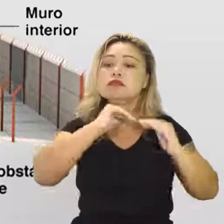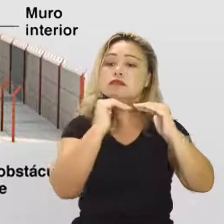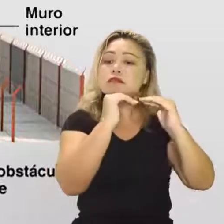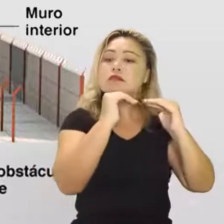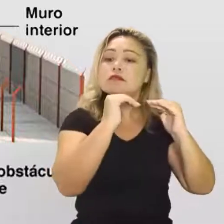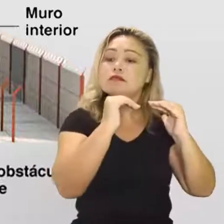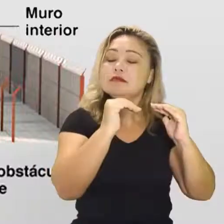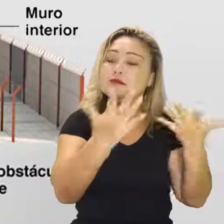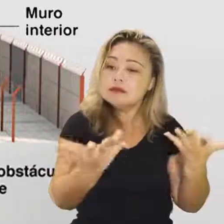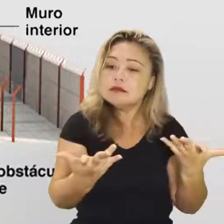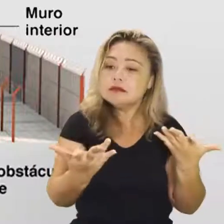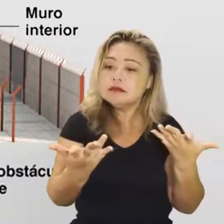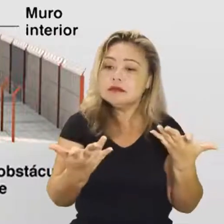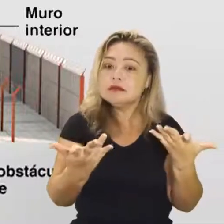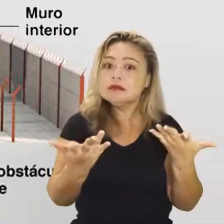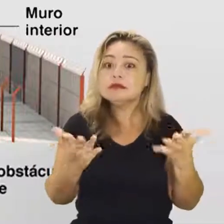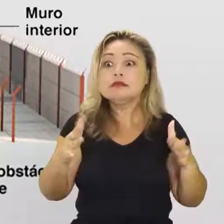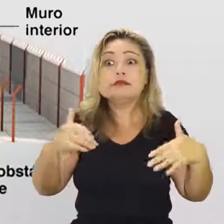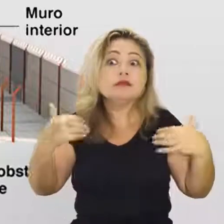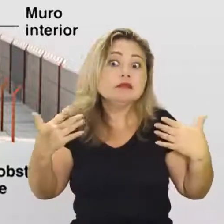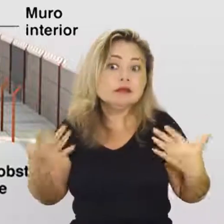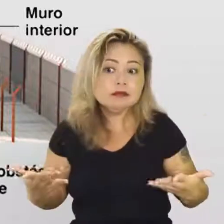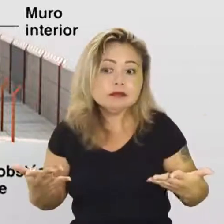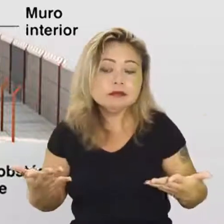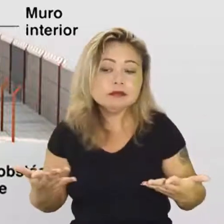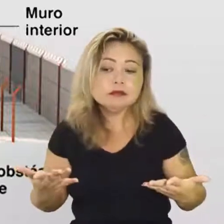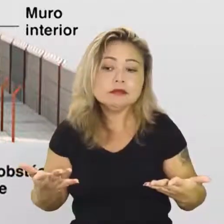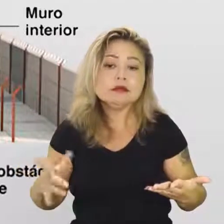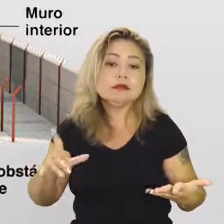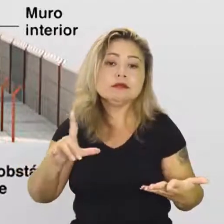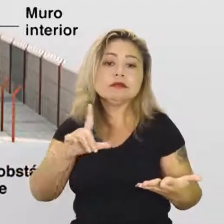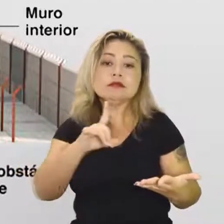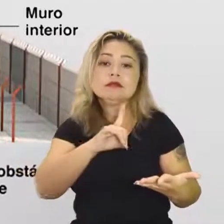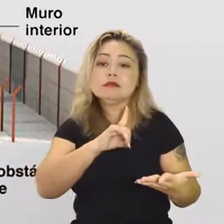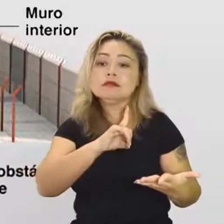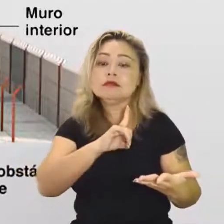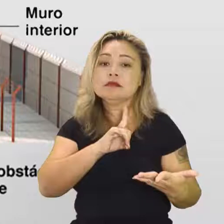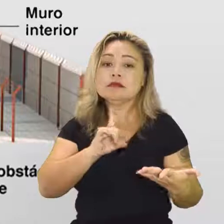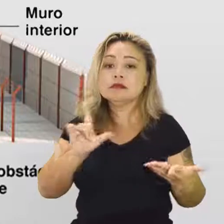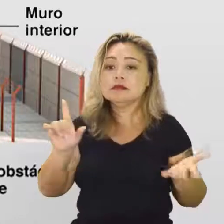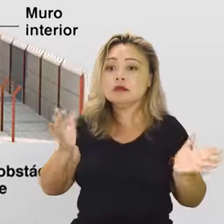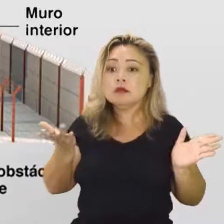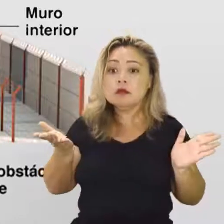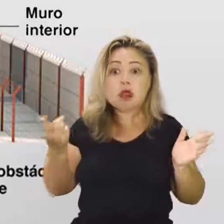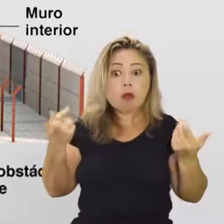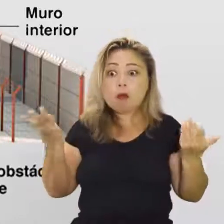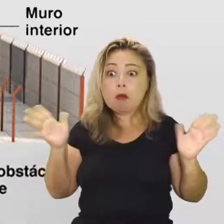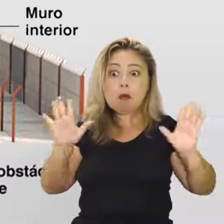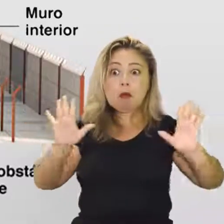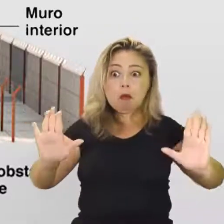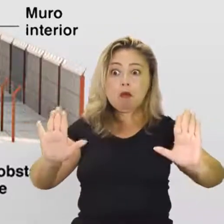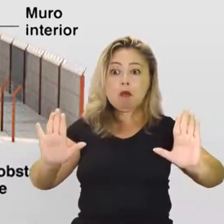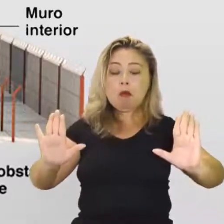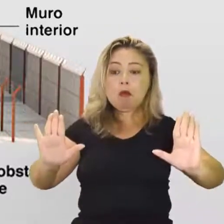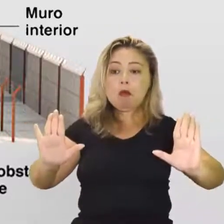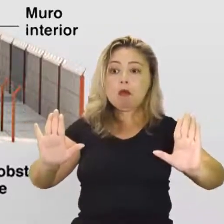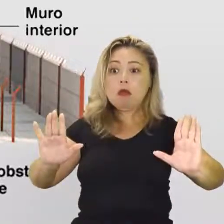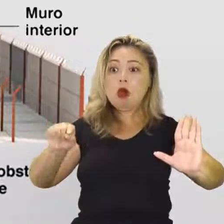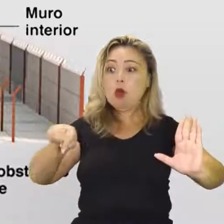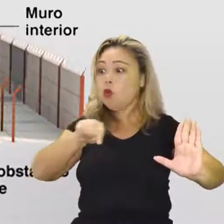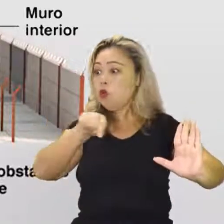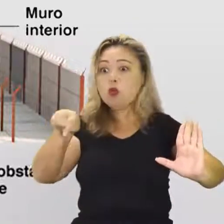socialista. Ou seja, nós temos aqui o retrato da Guerra